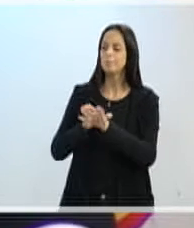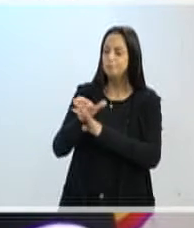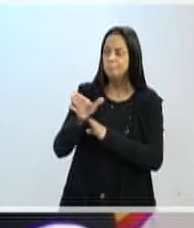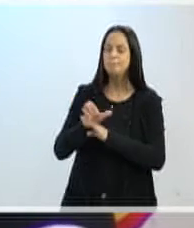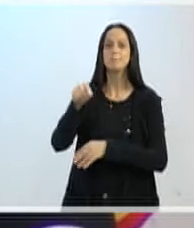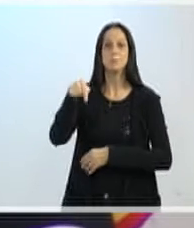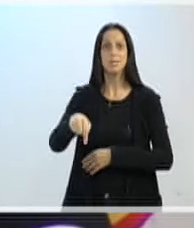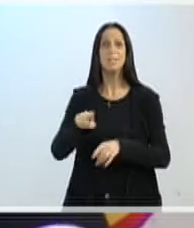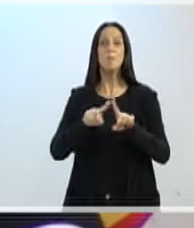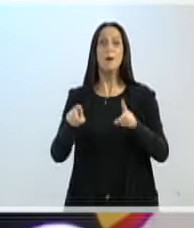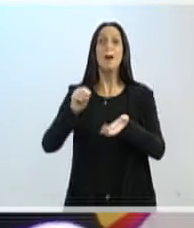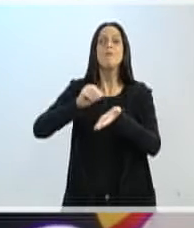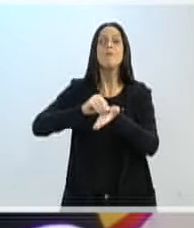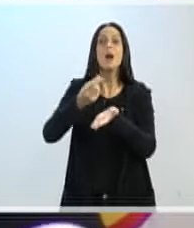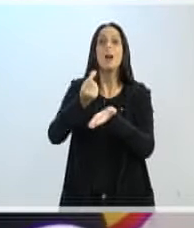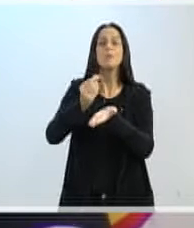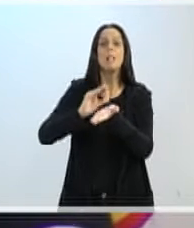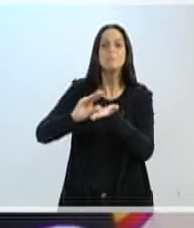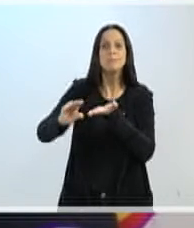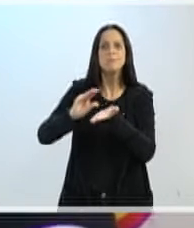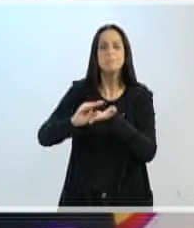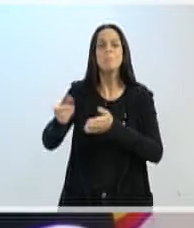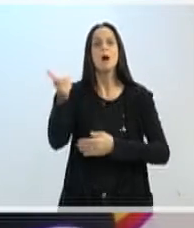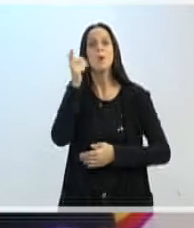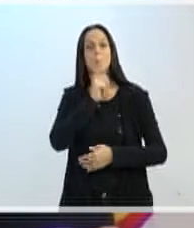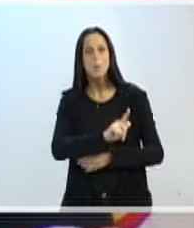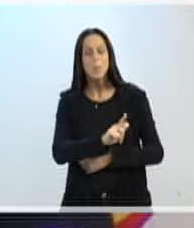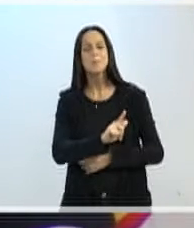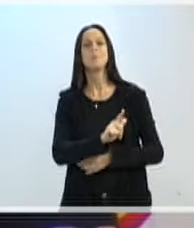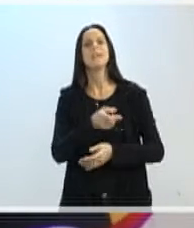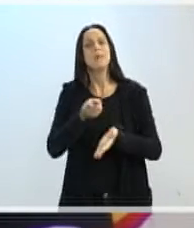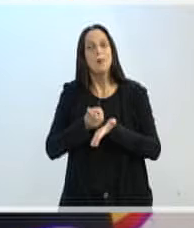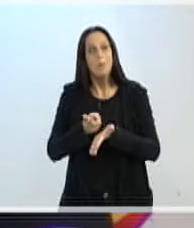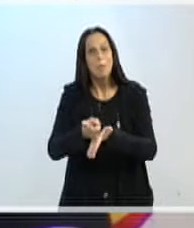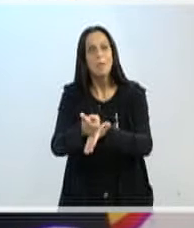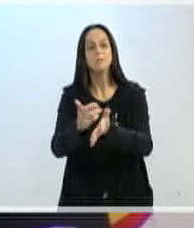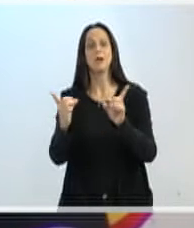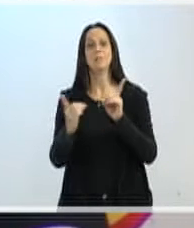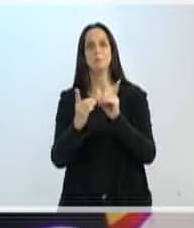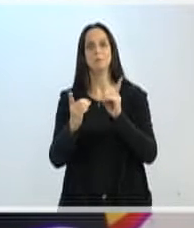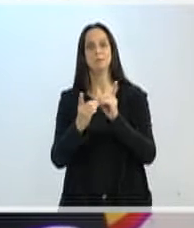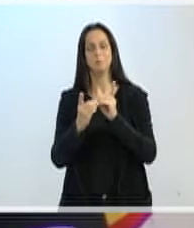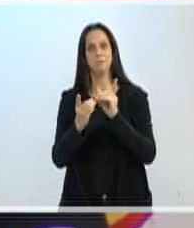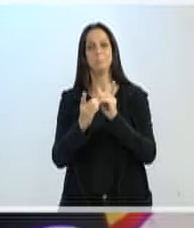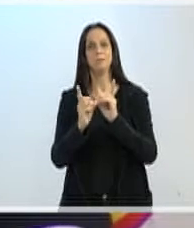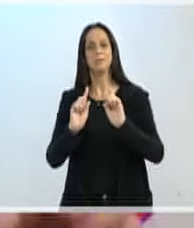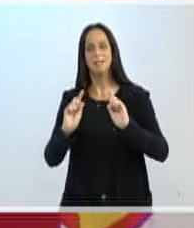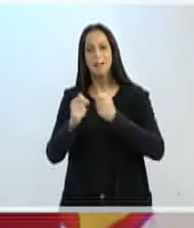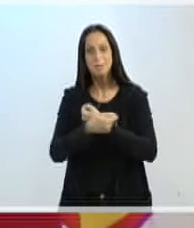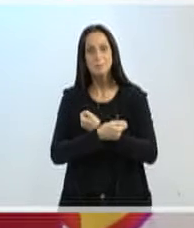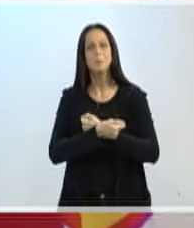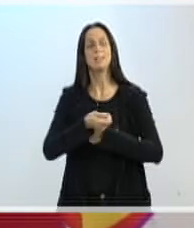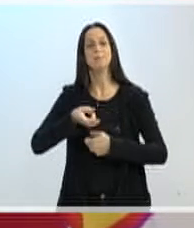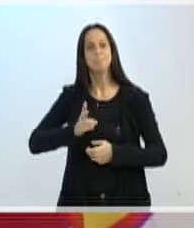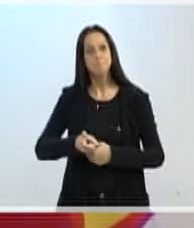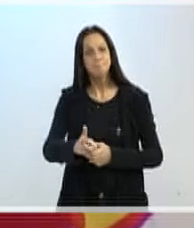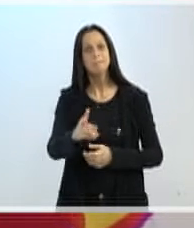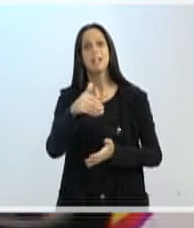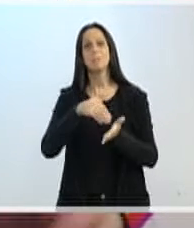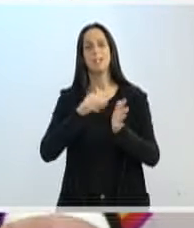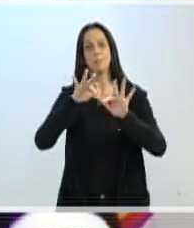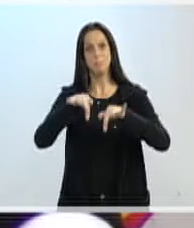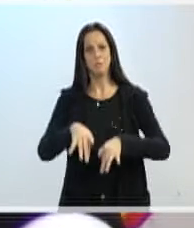atualmente carece de recursos para proporcionar uma infraestrutura adequada ao acompanhamento periódico dos